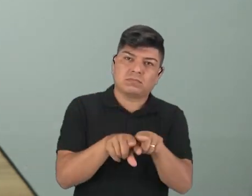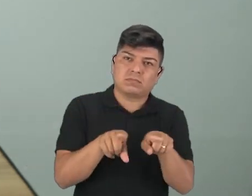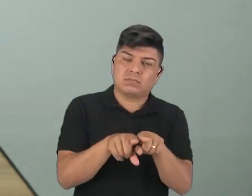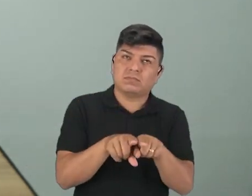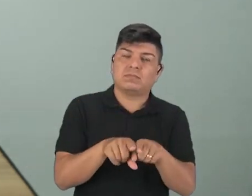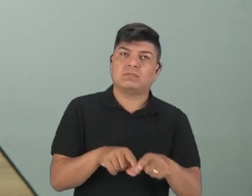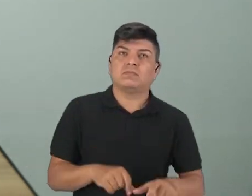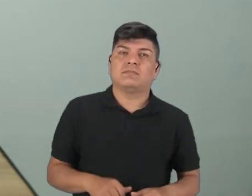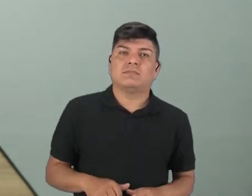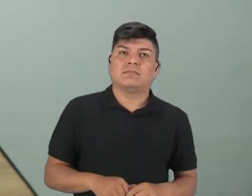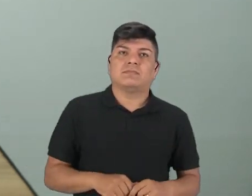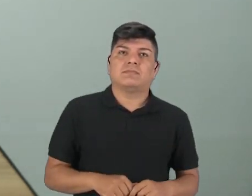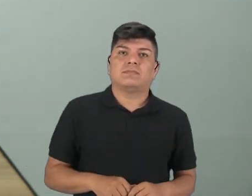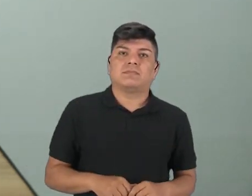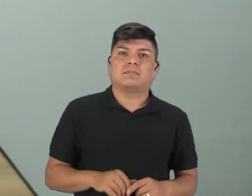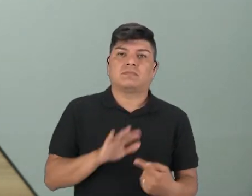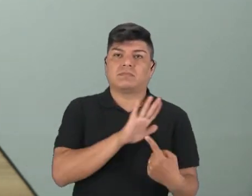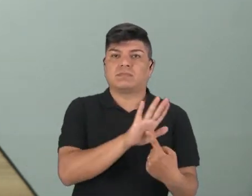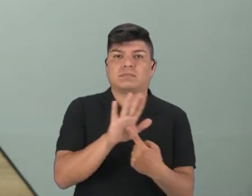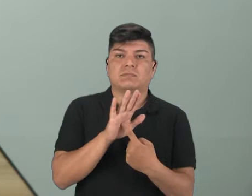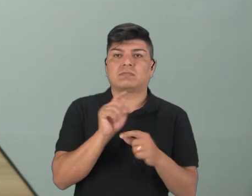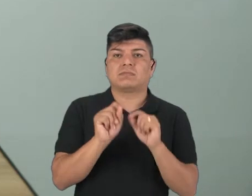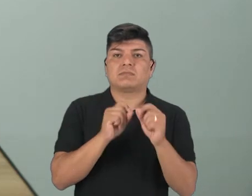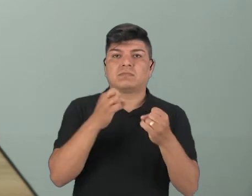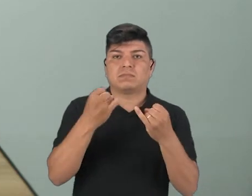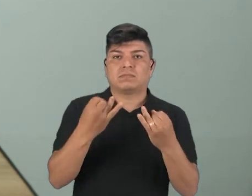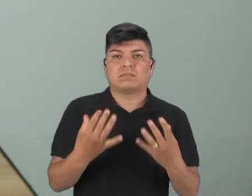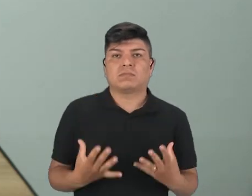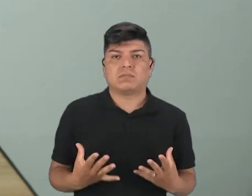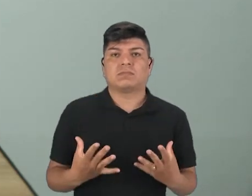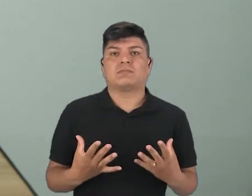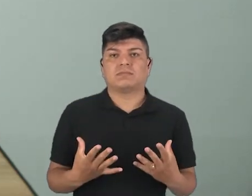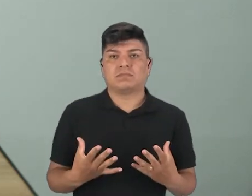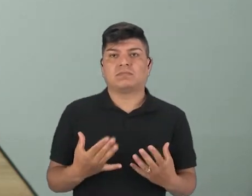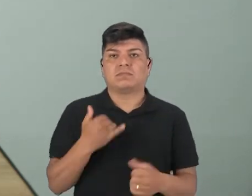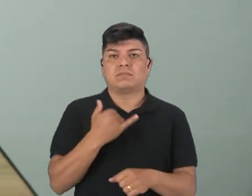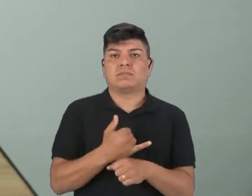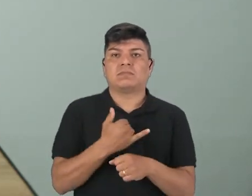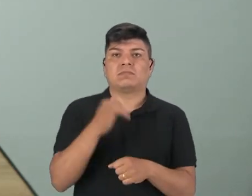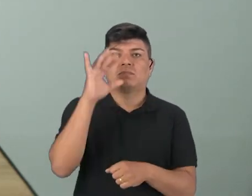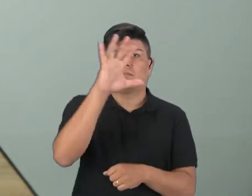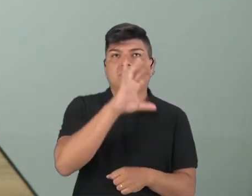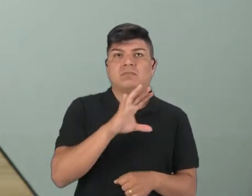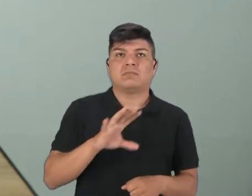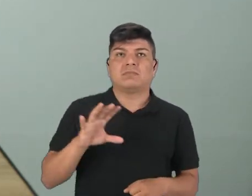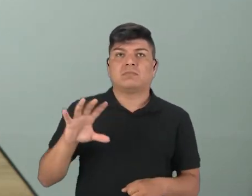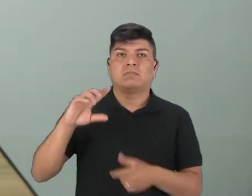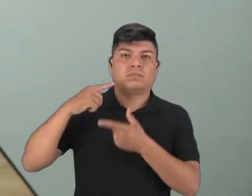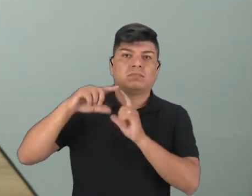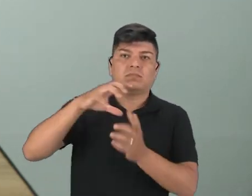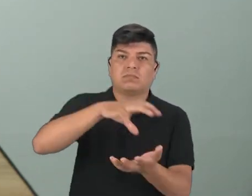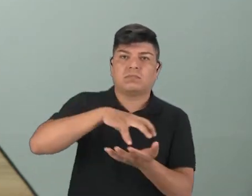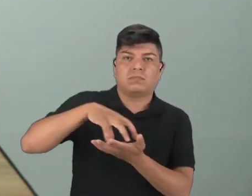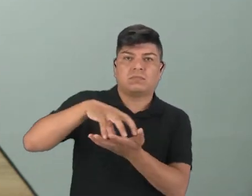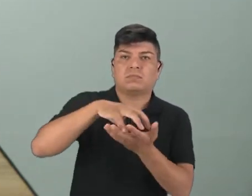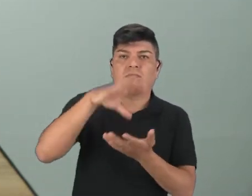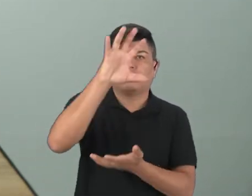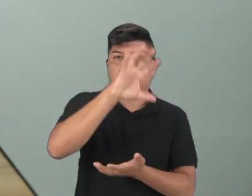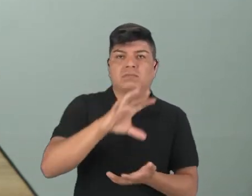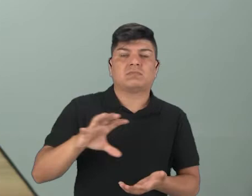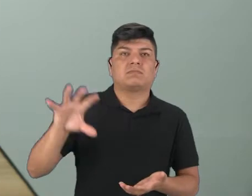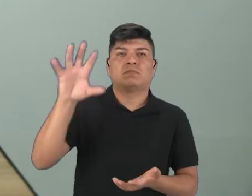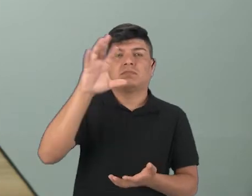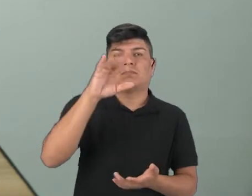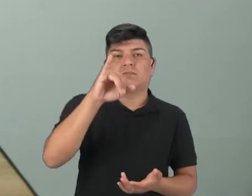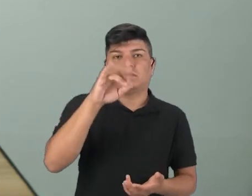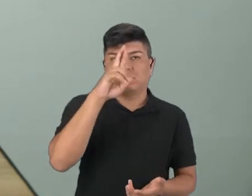E nós estamos nos referindo, nós estamos falando dos sólidos geométricos espaciais, certo? Então, se